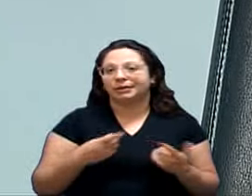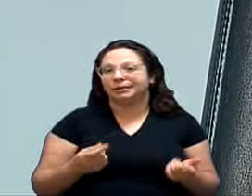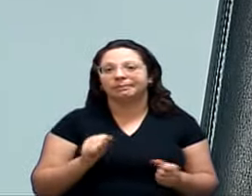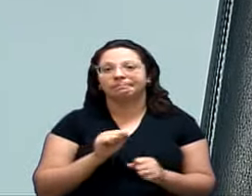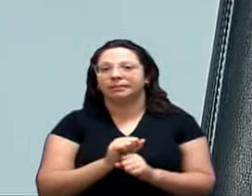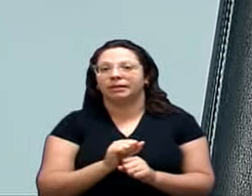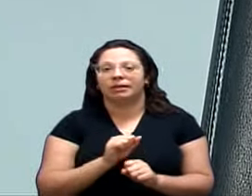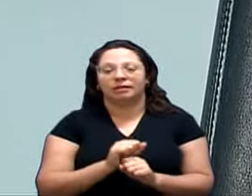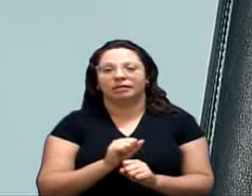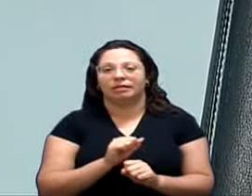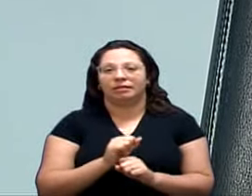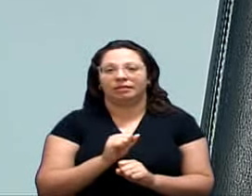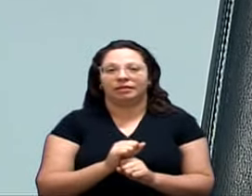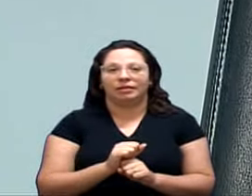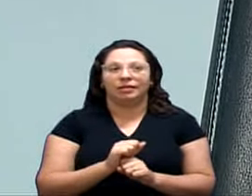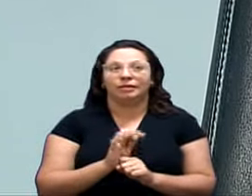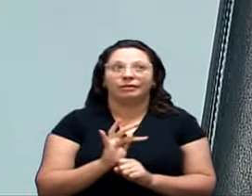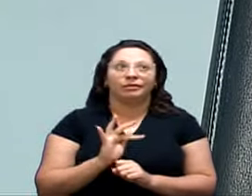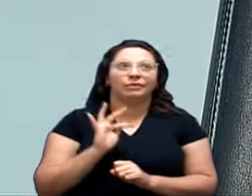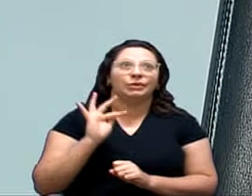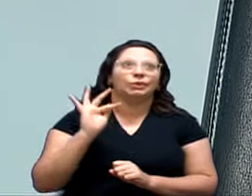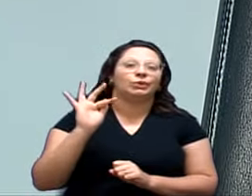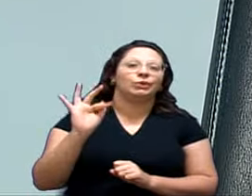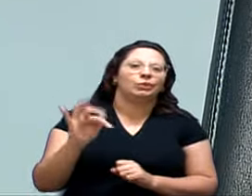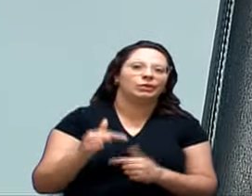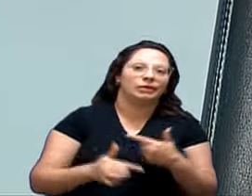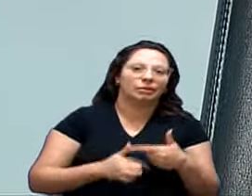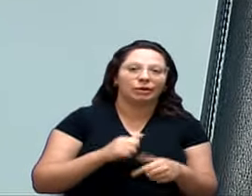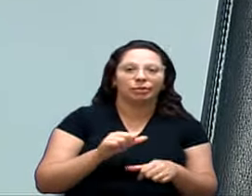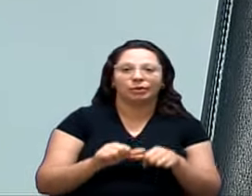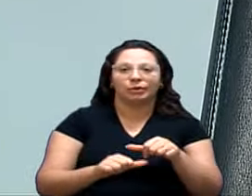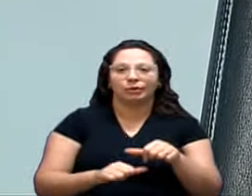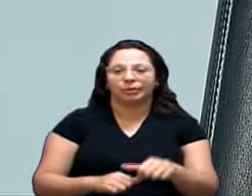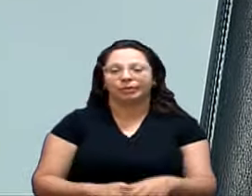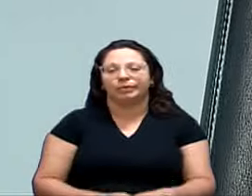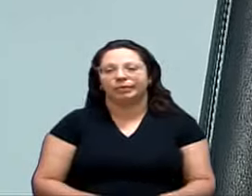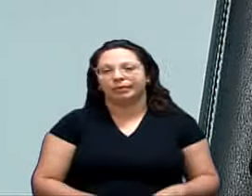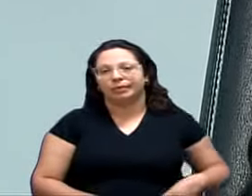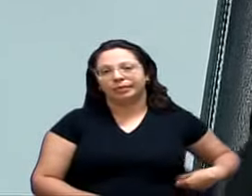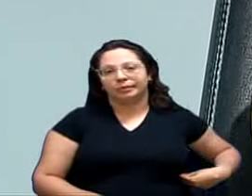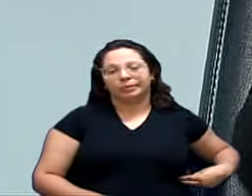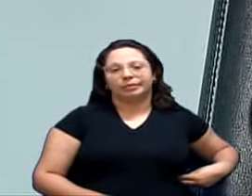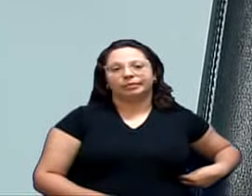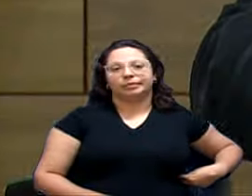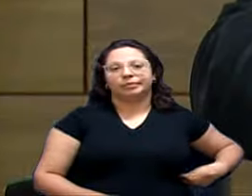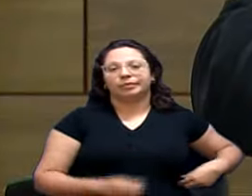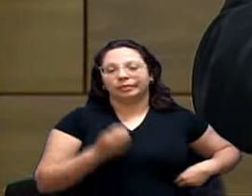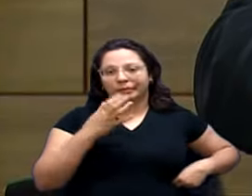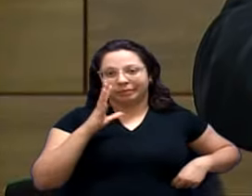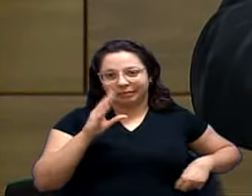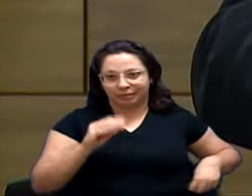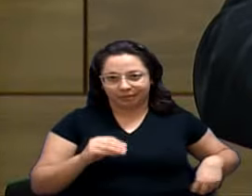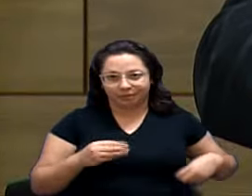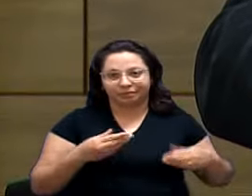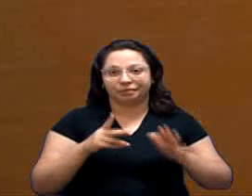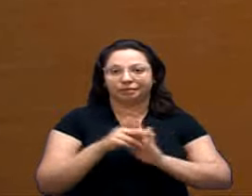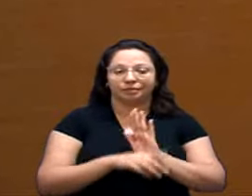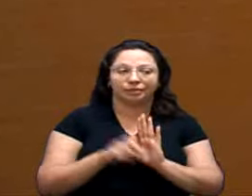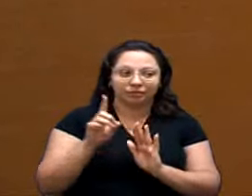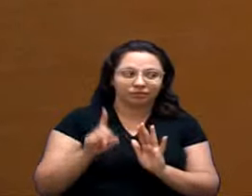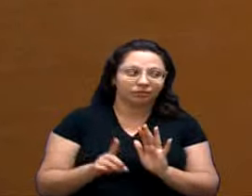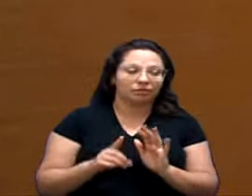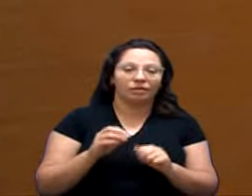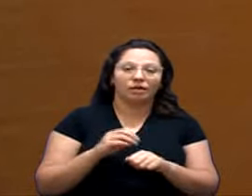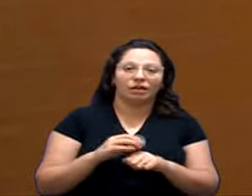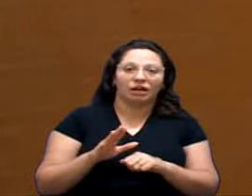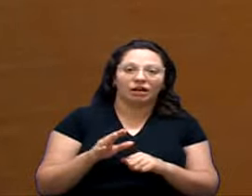com a esperança de que os trabalhos mudem né Oi Sara boa noite é que o plan direitor pressupõe que nós estamos planejando a